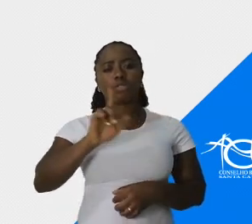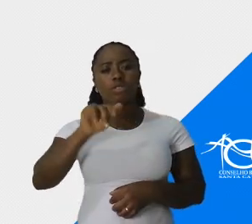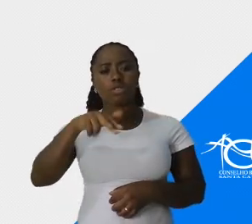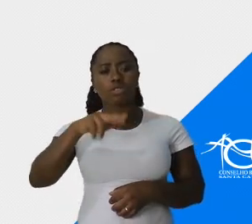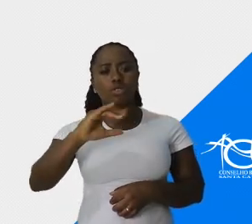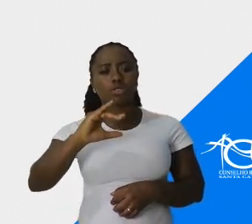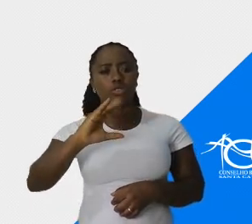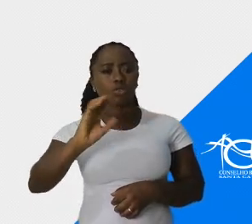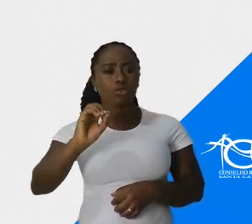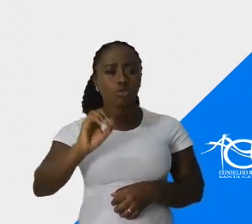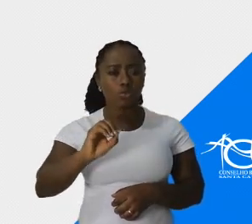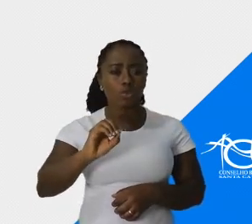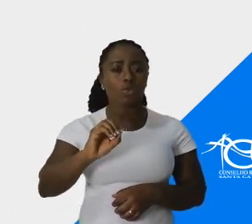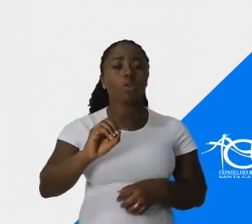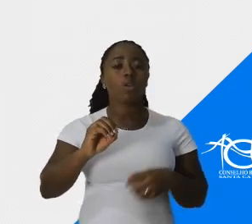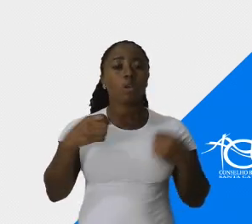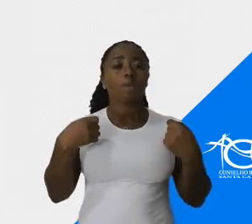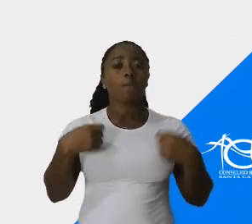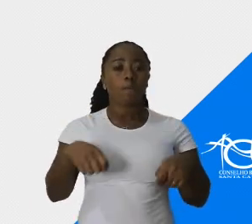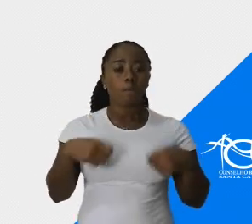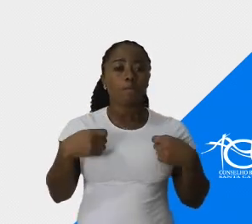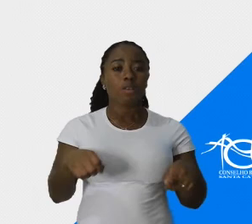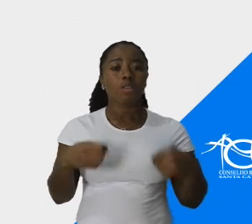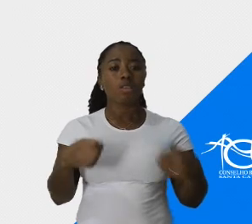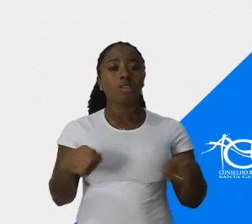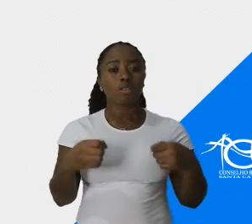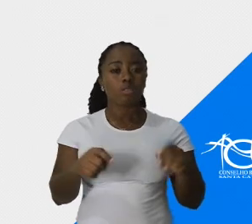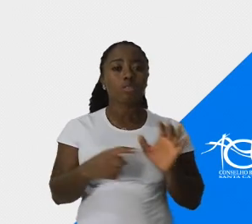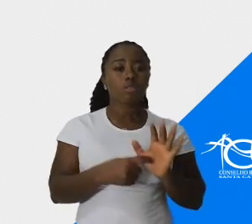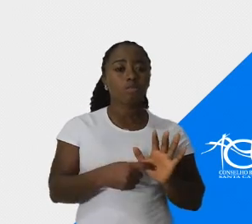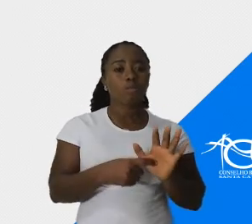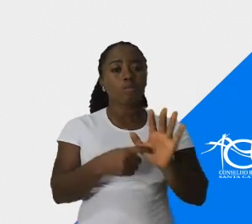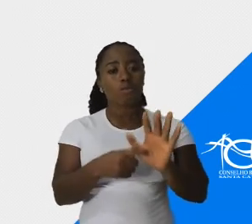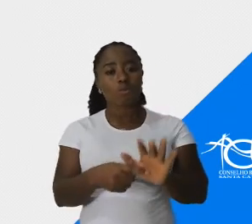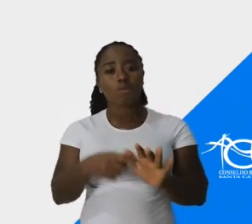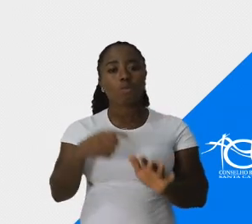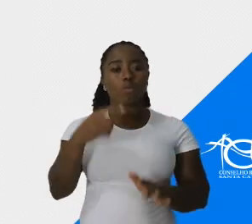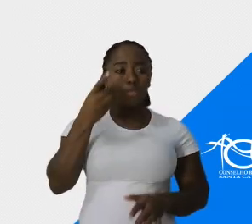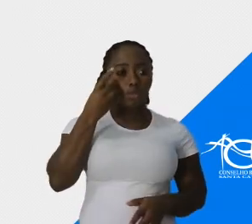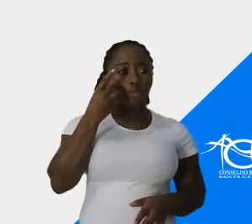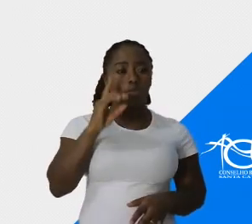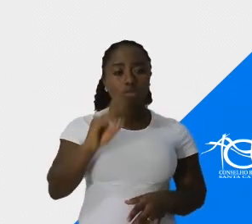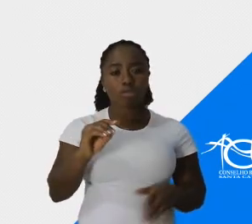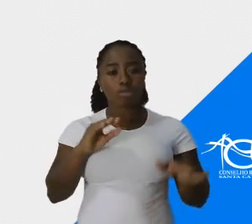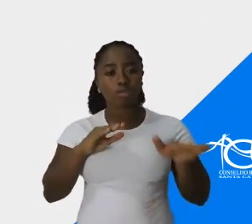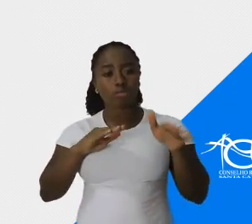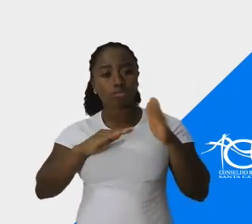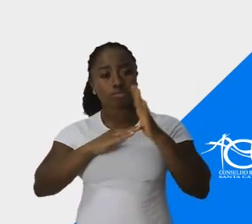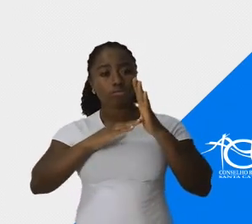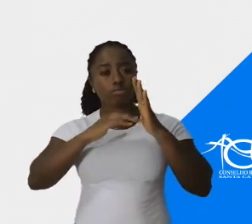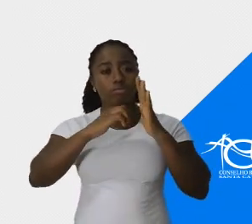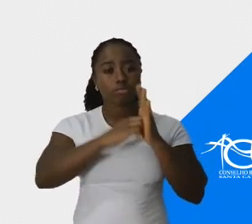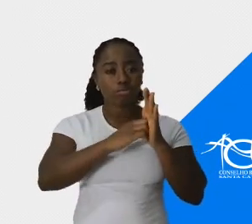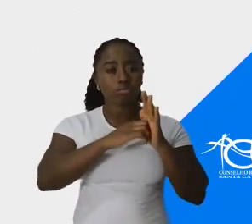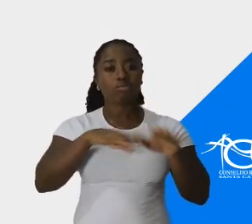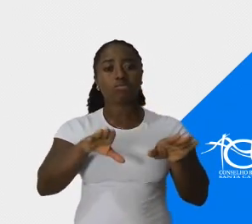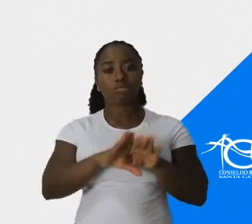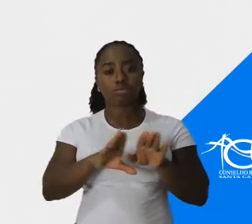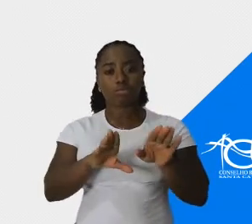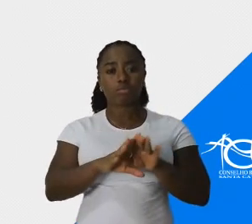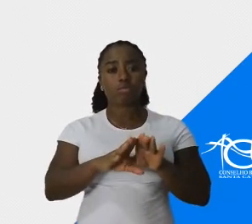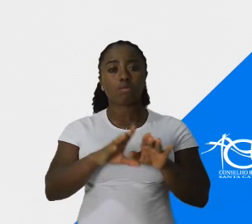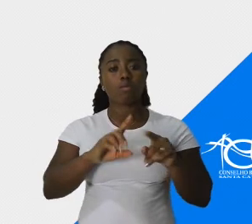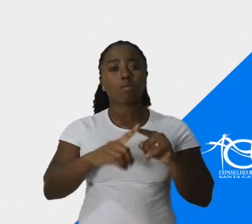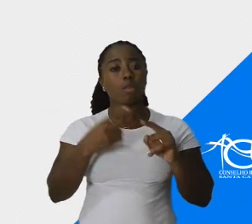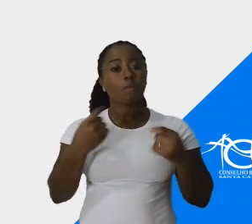quê? O que eu quero evitar? O comportamento vulnerável, ofensivo, abusivo no trânsito. Mas, para isso, eu preciso aferir esses sinais e sintomas. E só é possível fazer